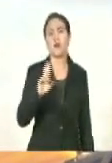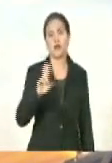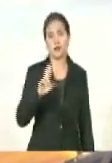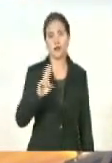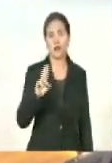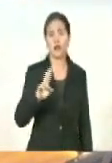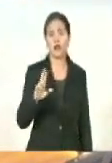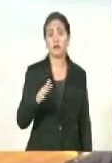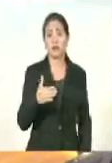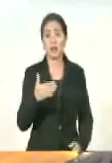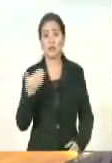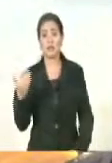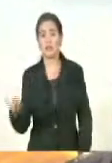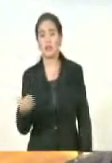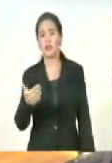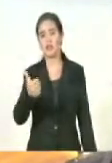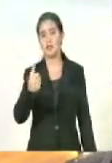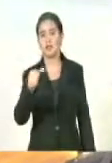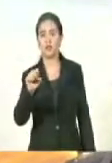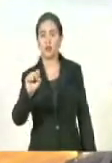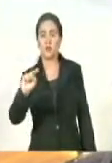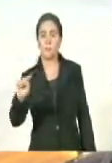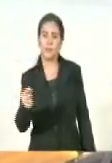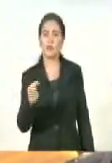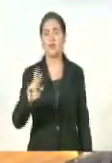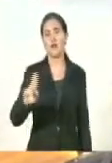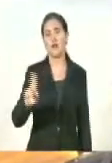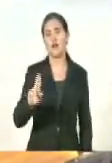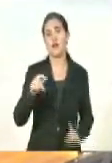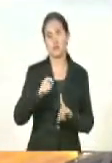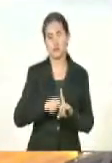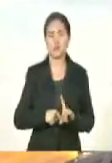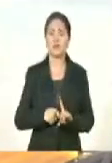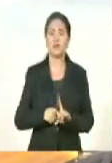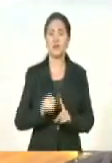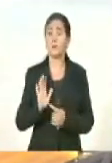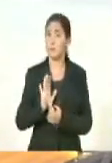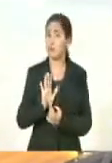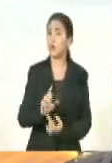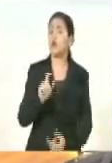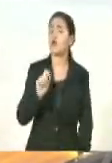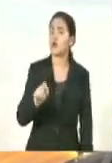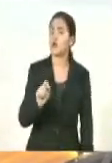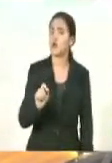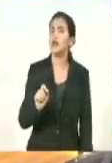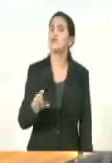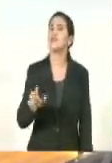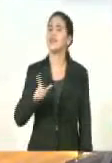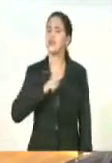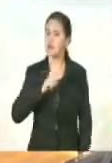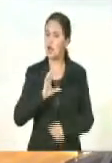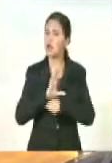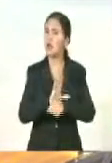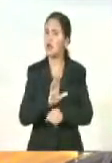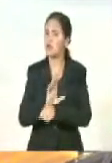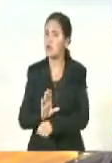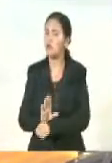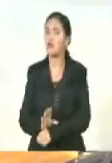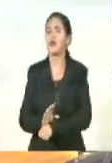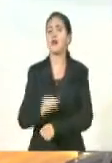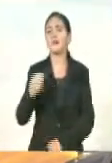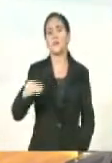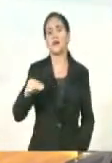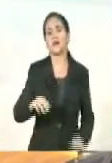com o apoio, com a assistência técnica, os maranhenses podem produzir com qualidade e se inserir